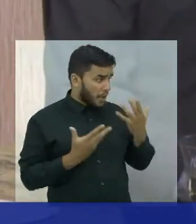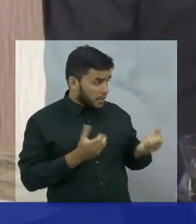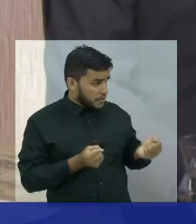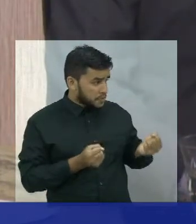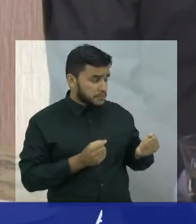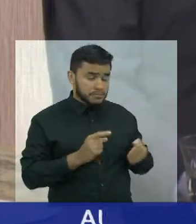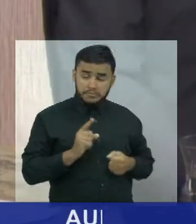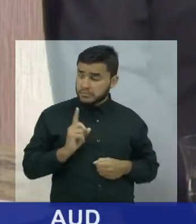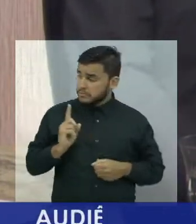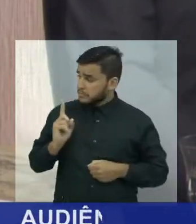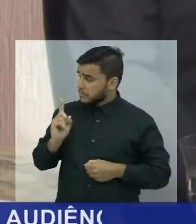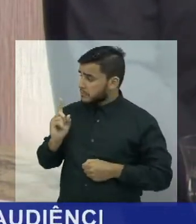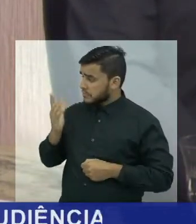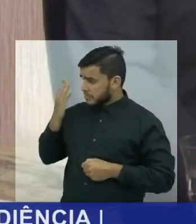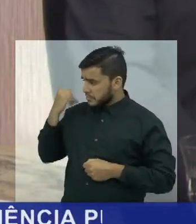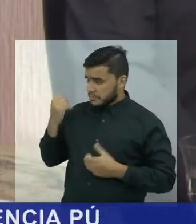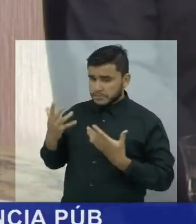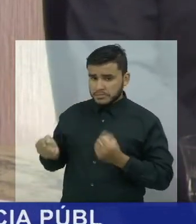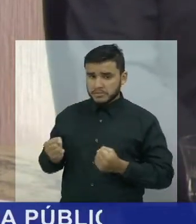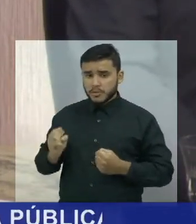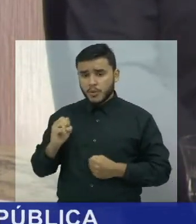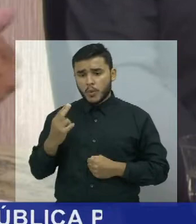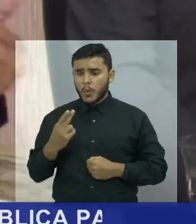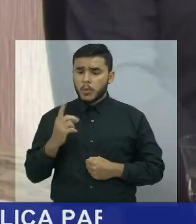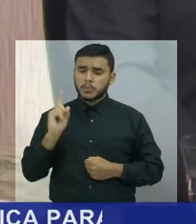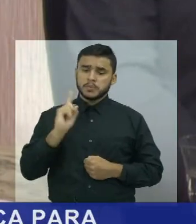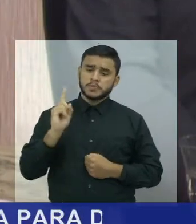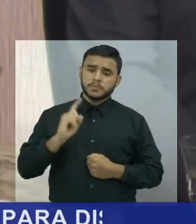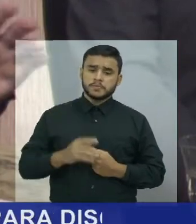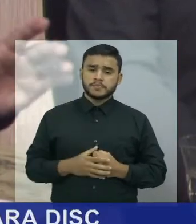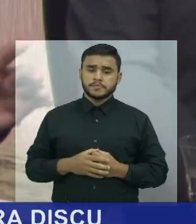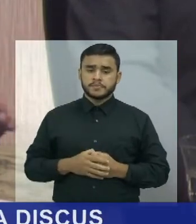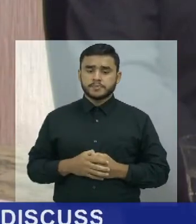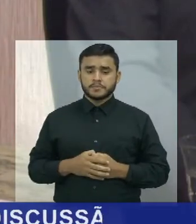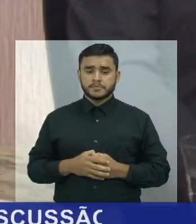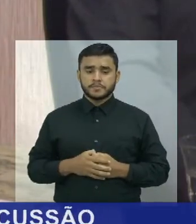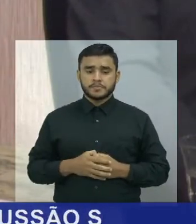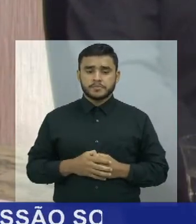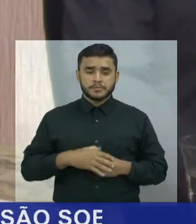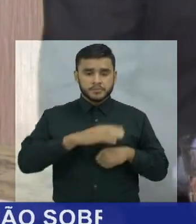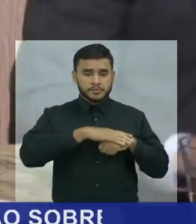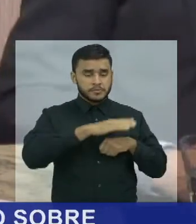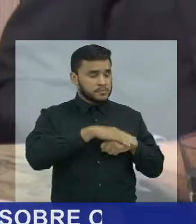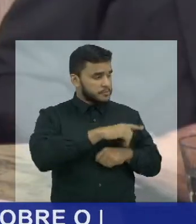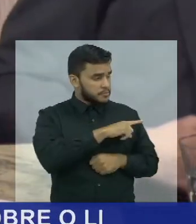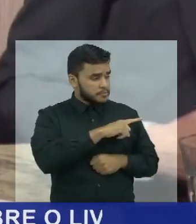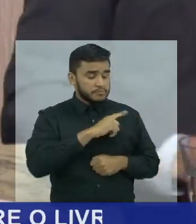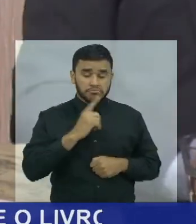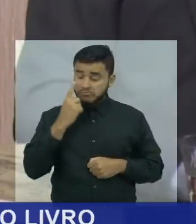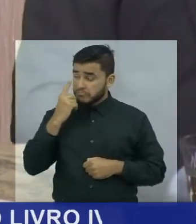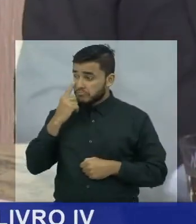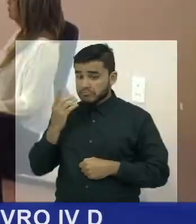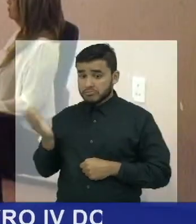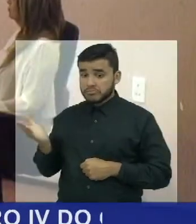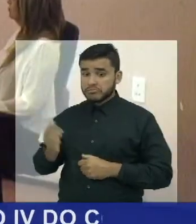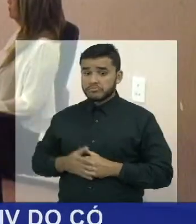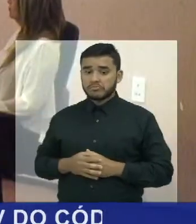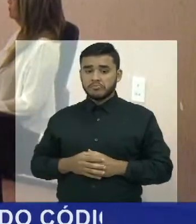em responder blocos de 5 ou a gente ampliar, até porque essa é uma missão que cabe a eles, né? Então,